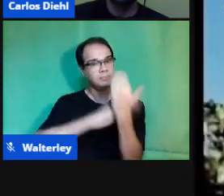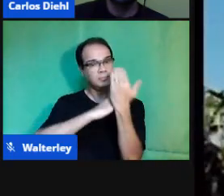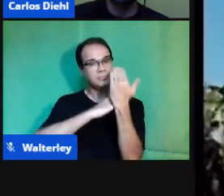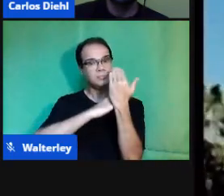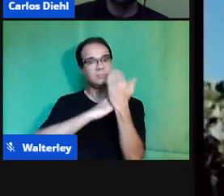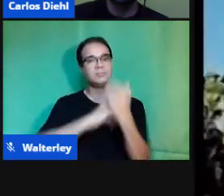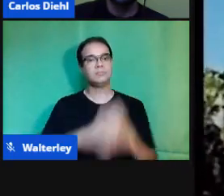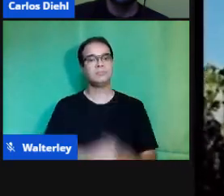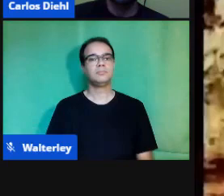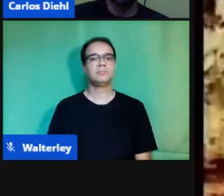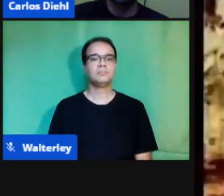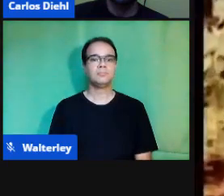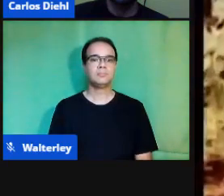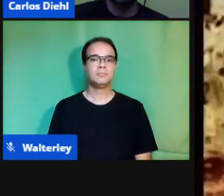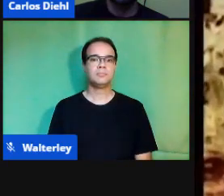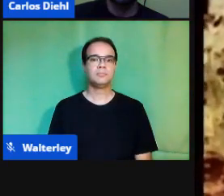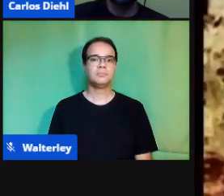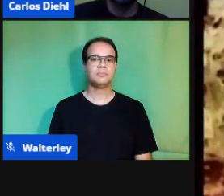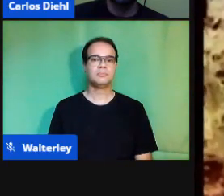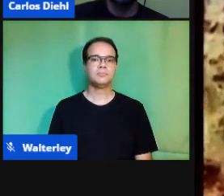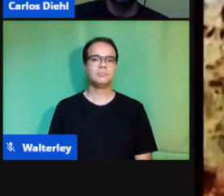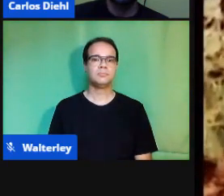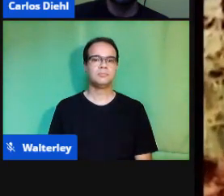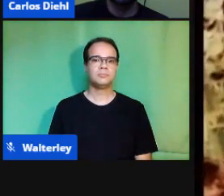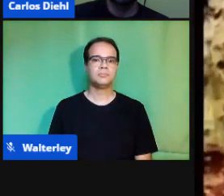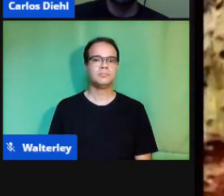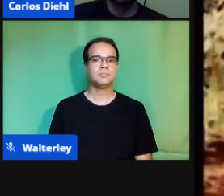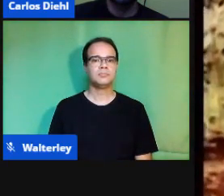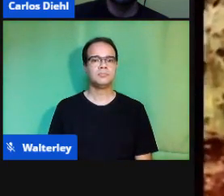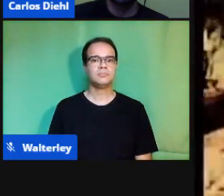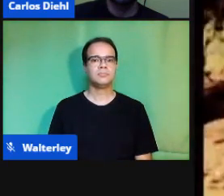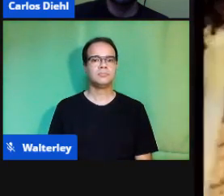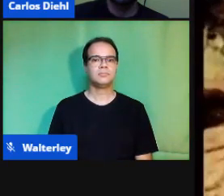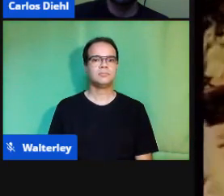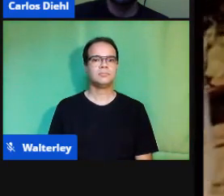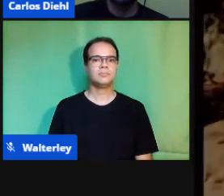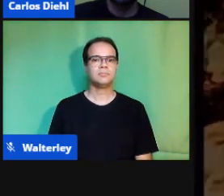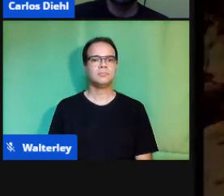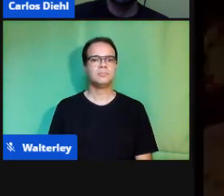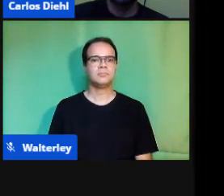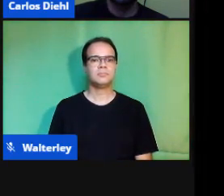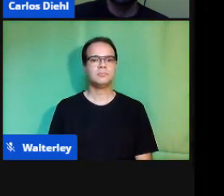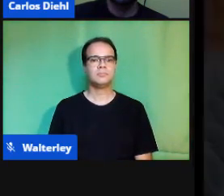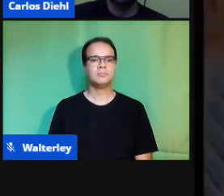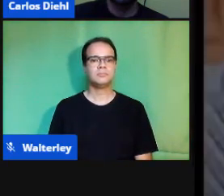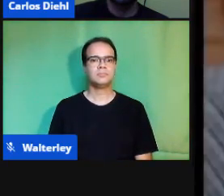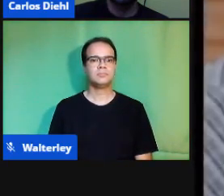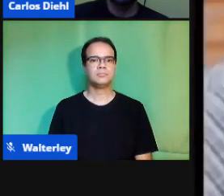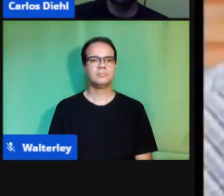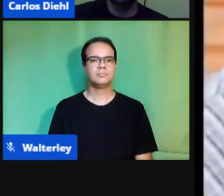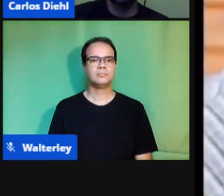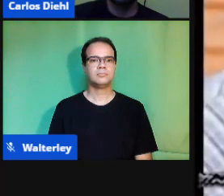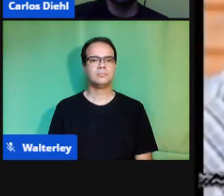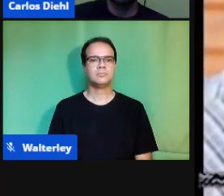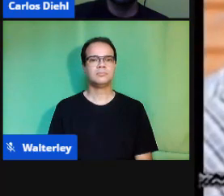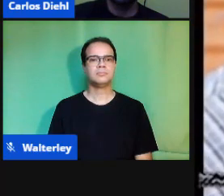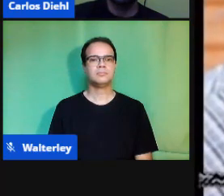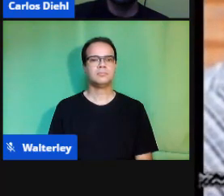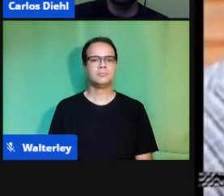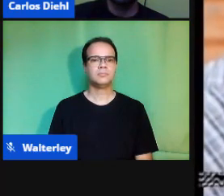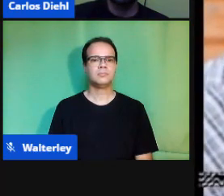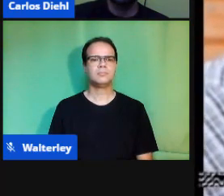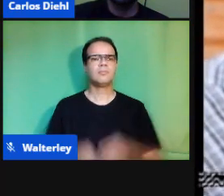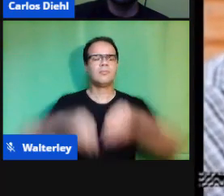Nós chamamos Iwi. Iwi. Terra, né? A terra para